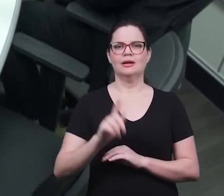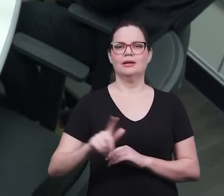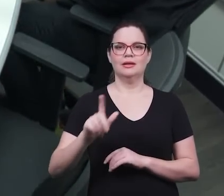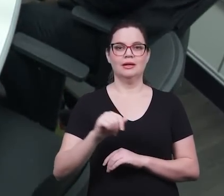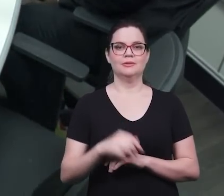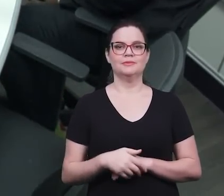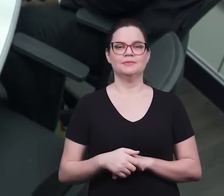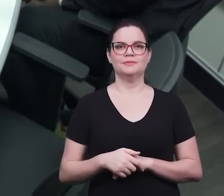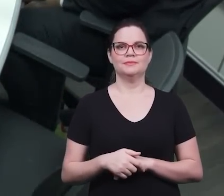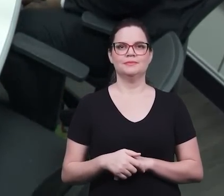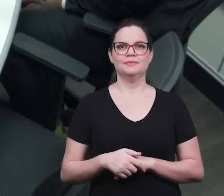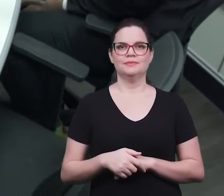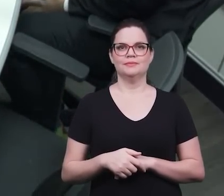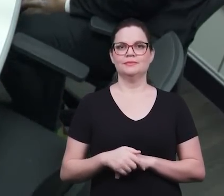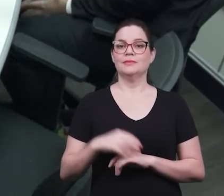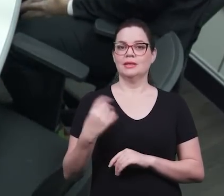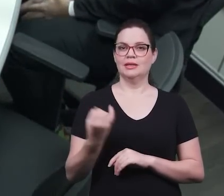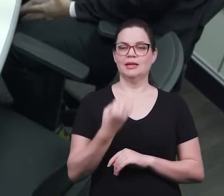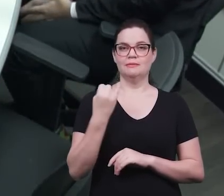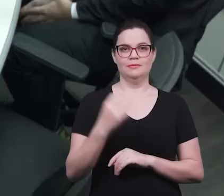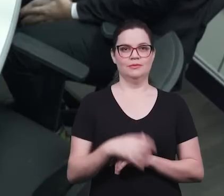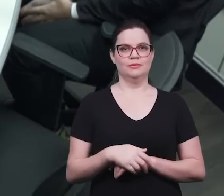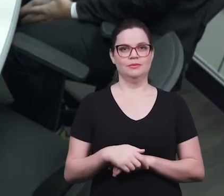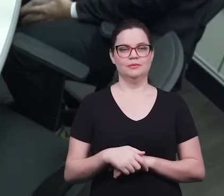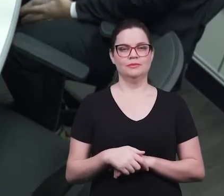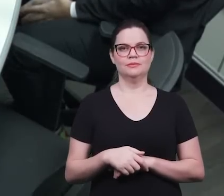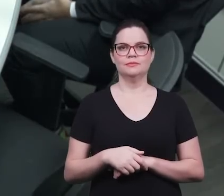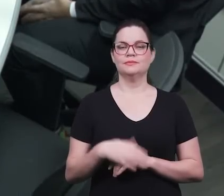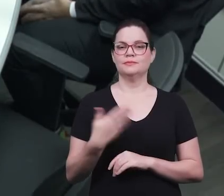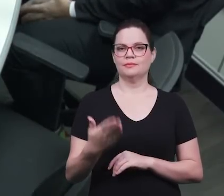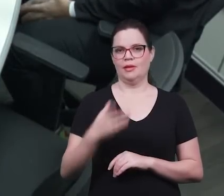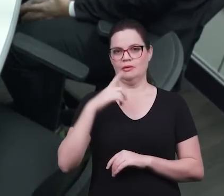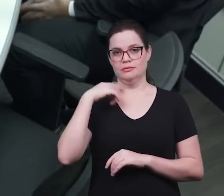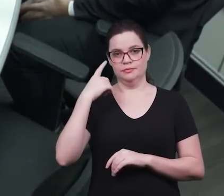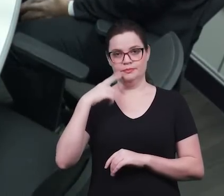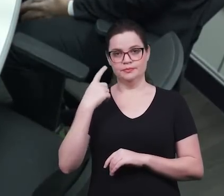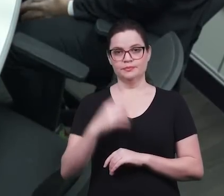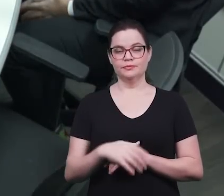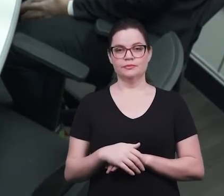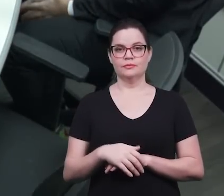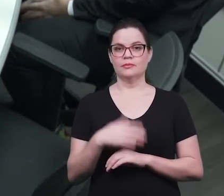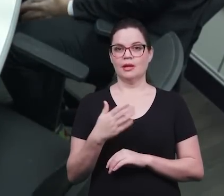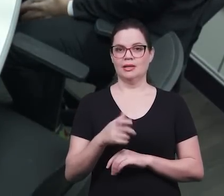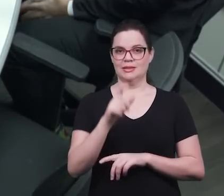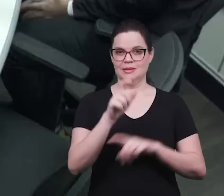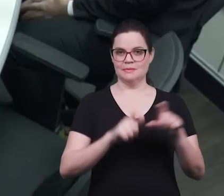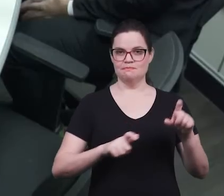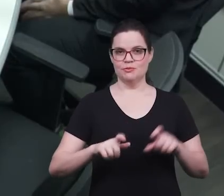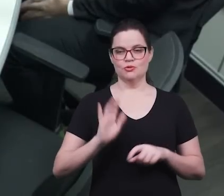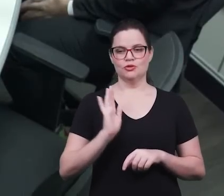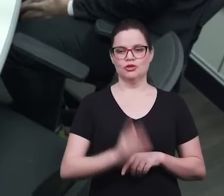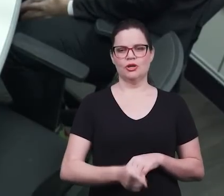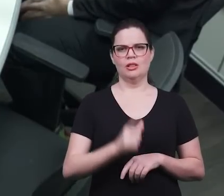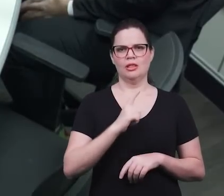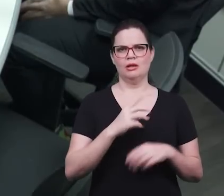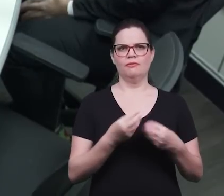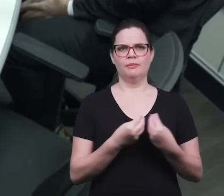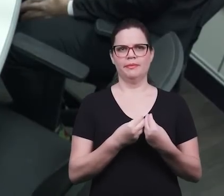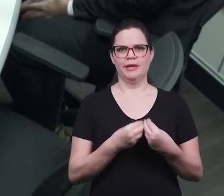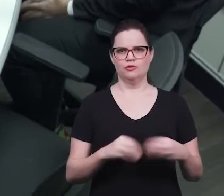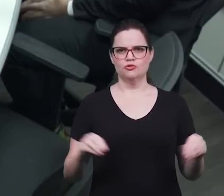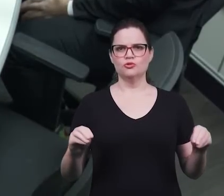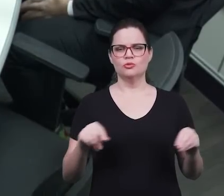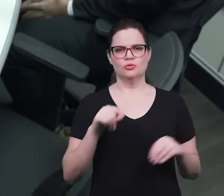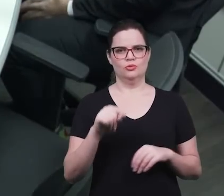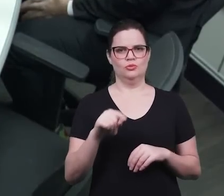Vamos fazer aqui a pergunta. Essa pergunta é muito importante. Então, doutor João, essas pessoas que tiveram, digamos assim, esse prejuízo, né?